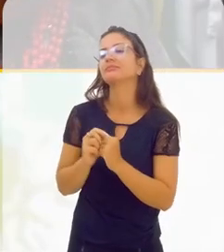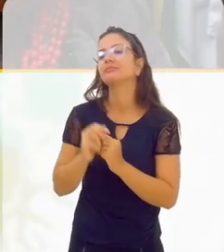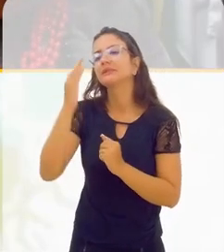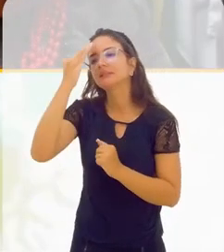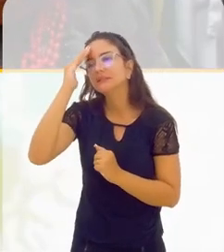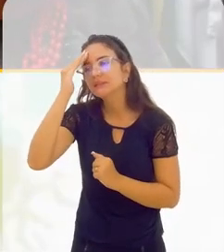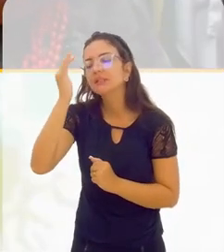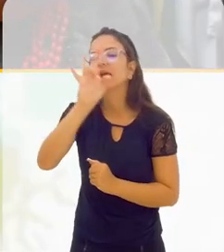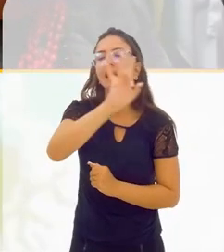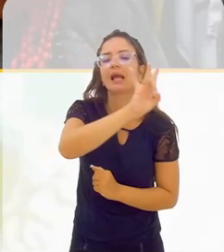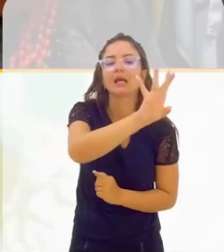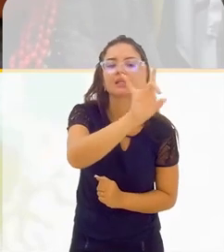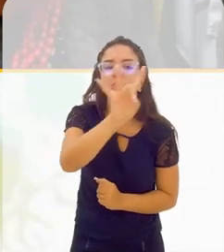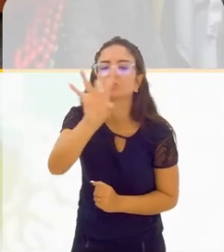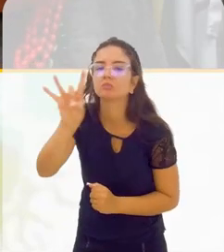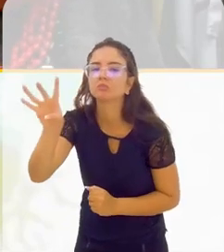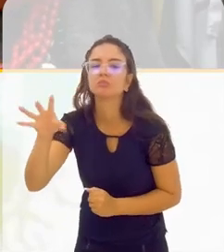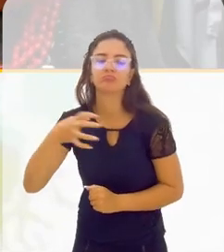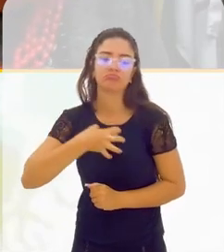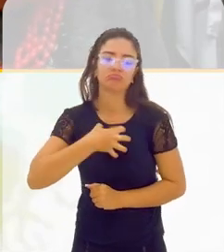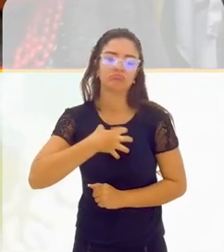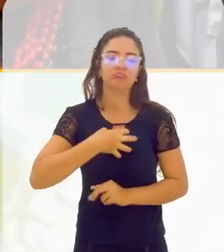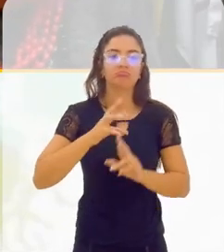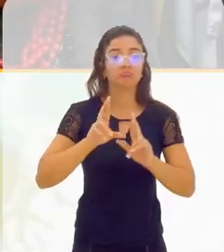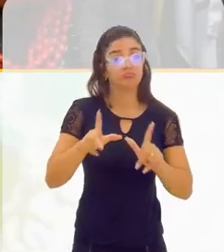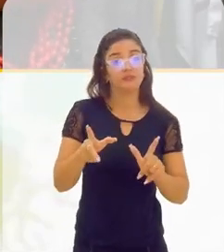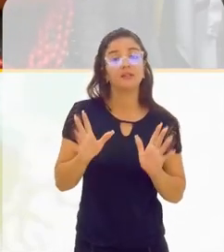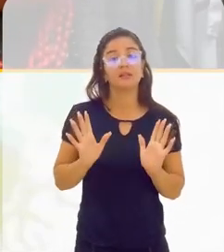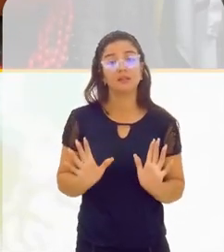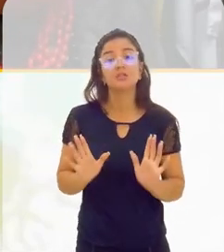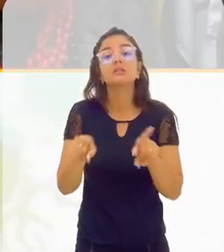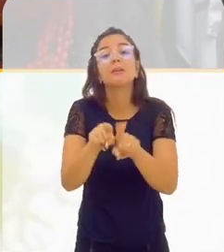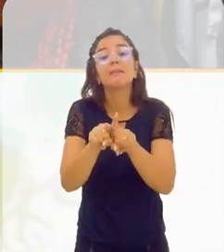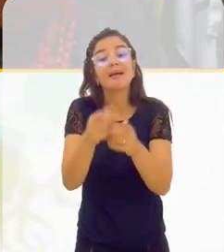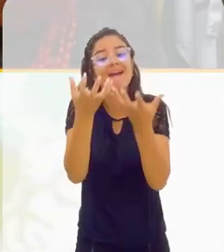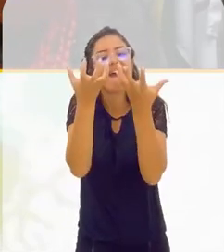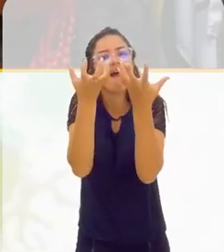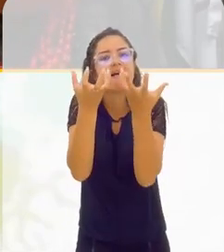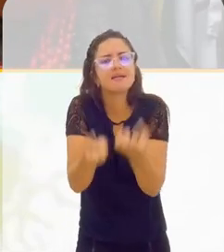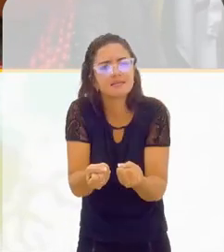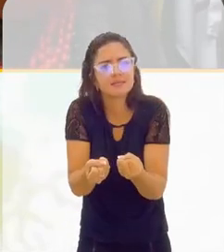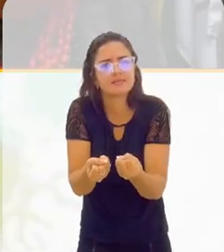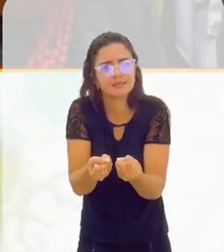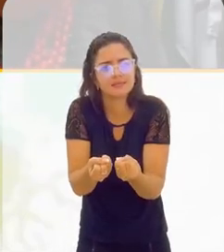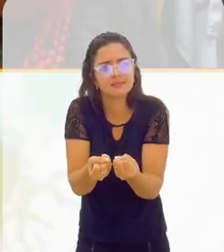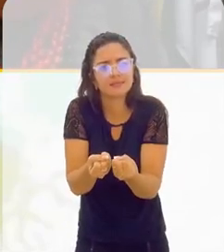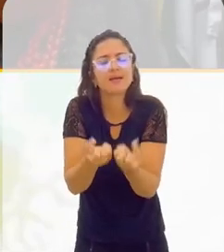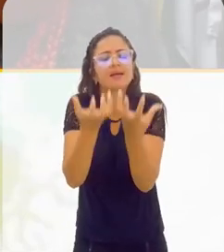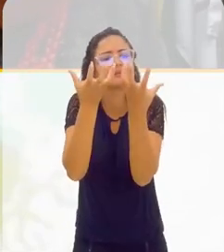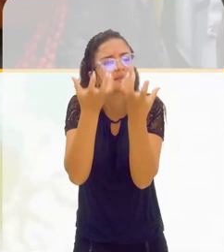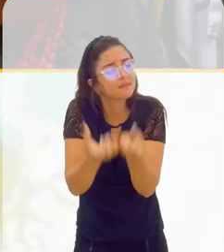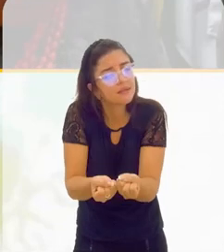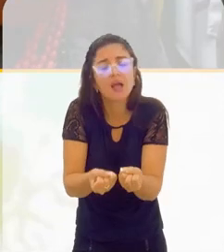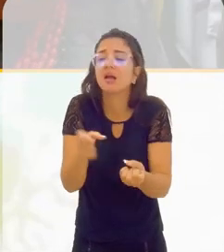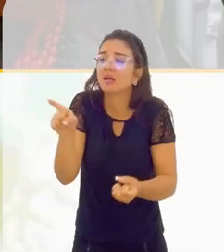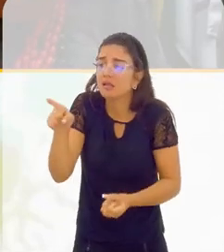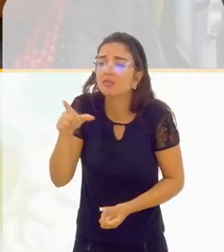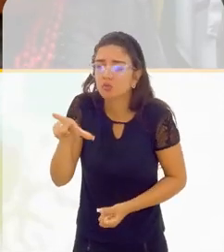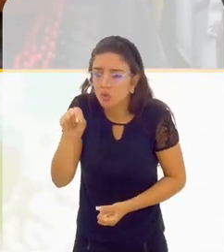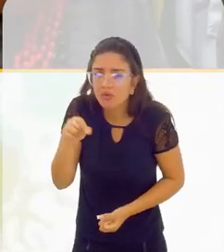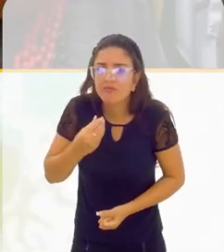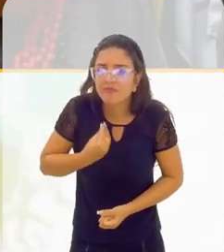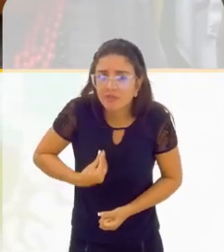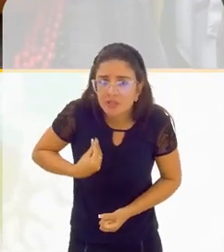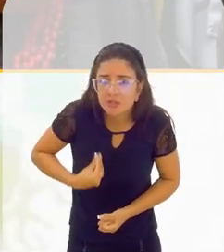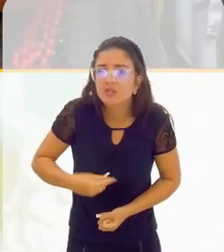de entender cada um é de um jeito é aceitar aceitar aceitar a vida aceita morte